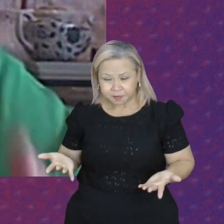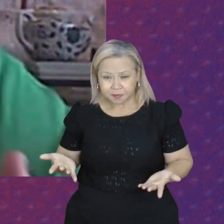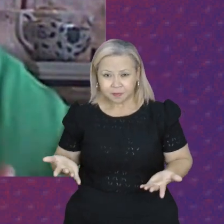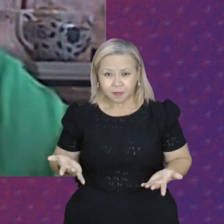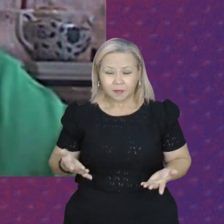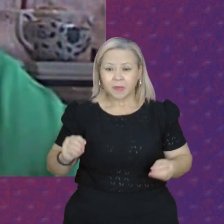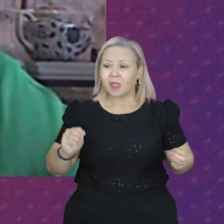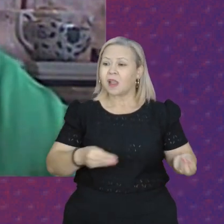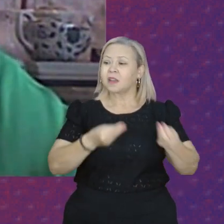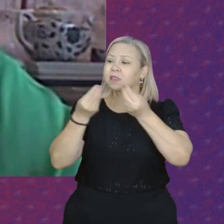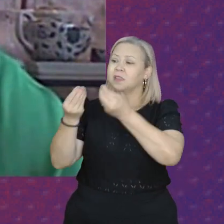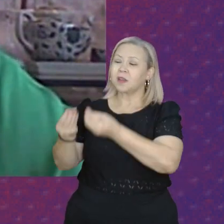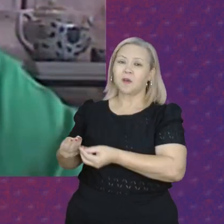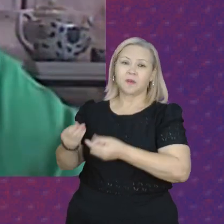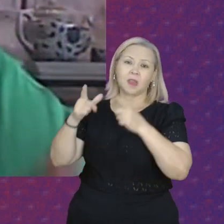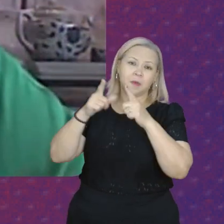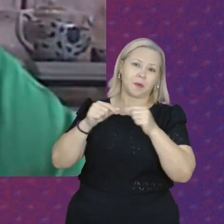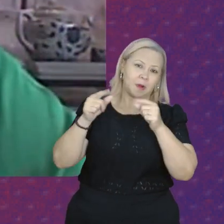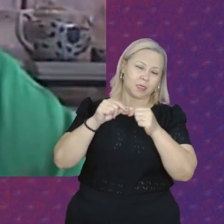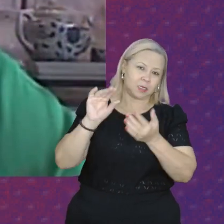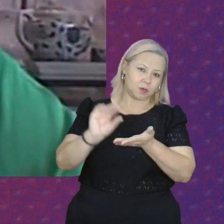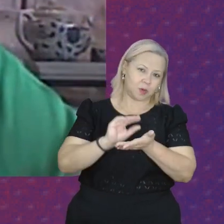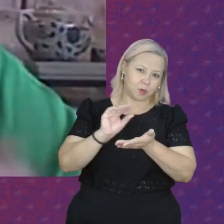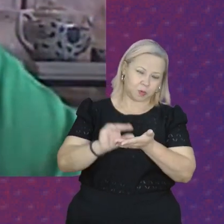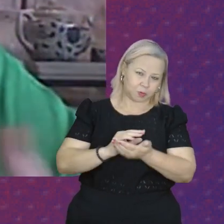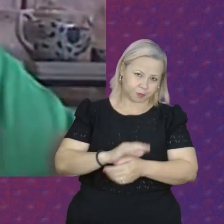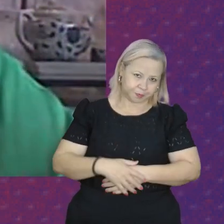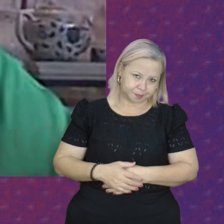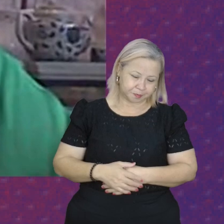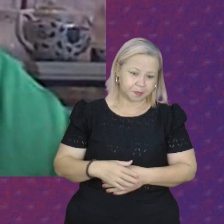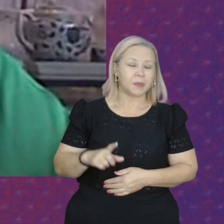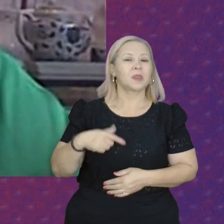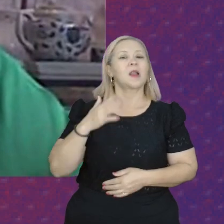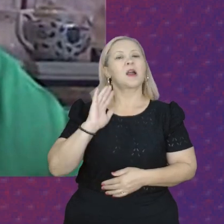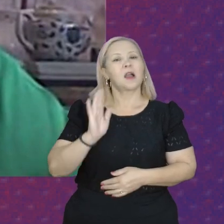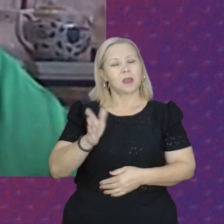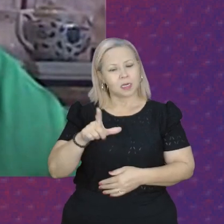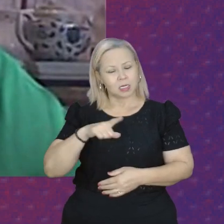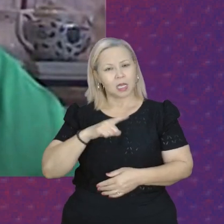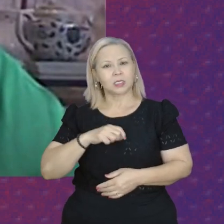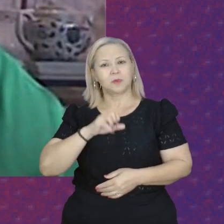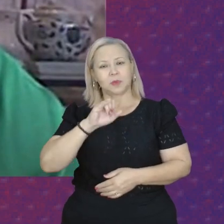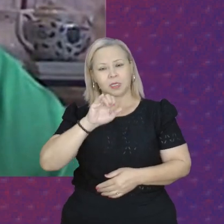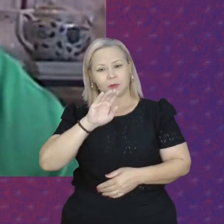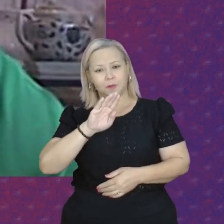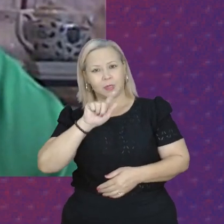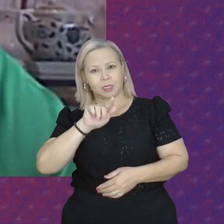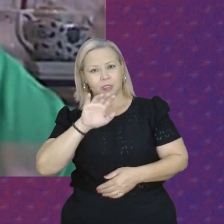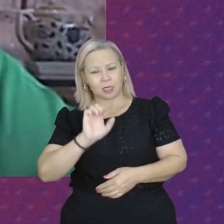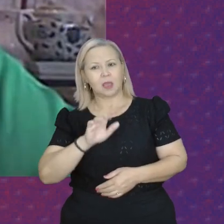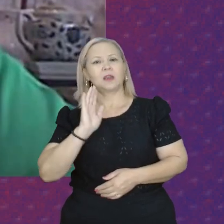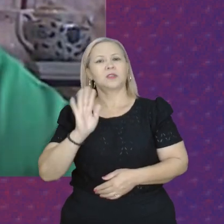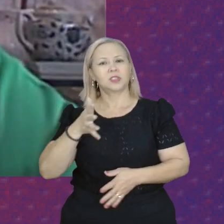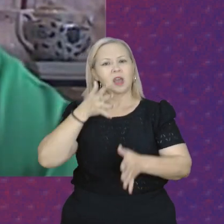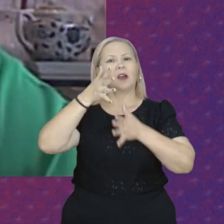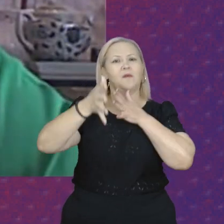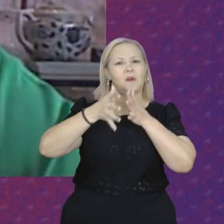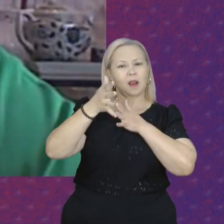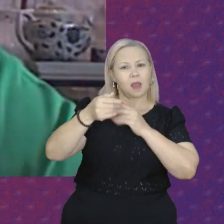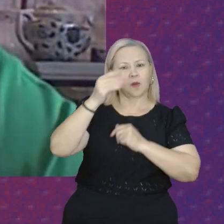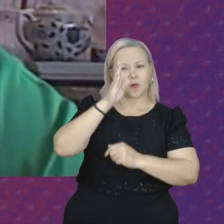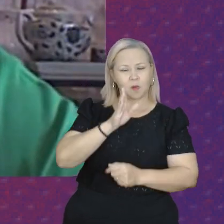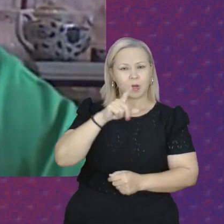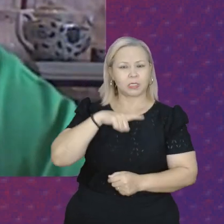eles devolviam para Brasília os recursos. Imagina. E nós já tínhamos, o IBGE já dizia que o Brasil